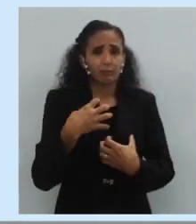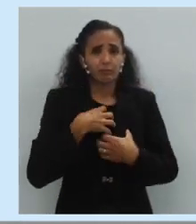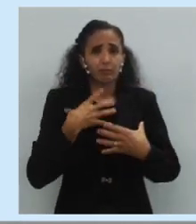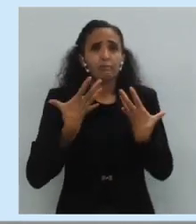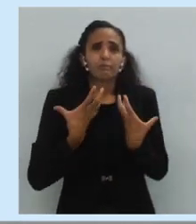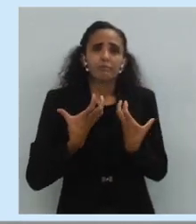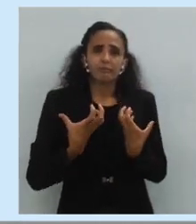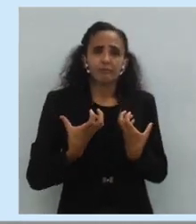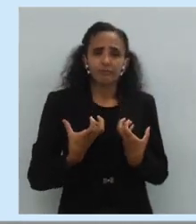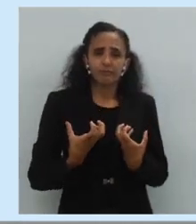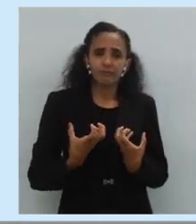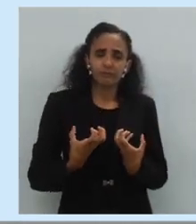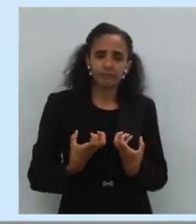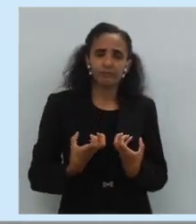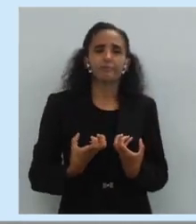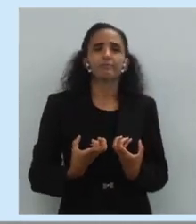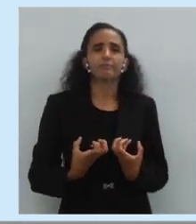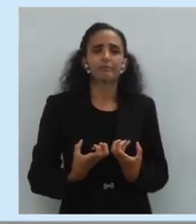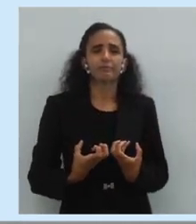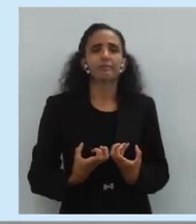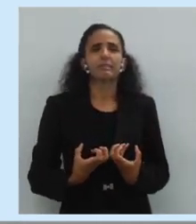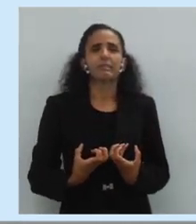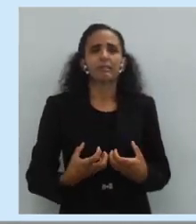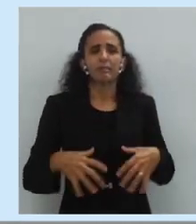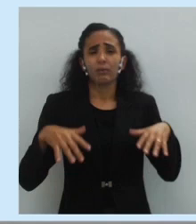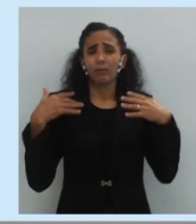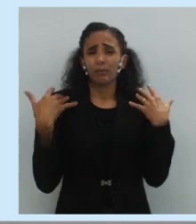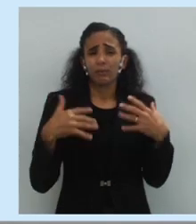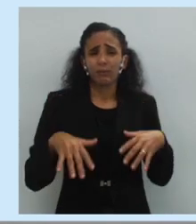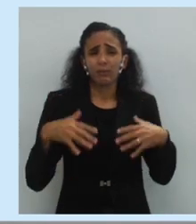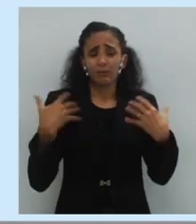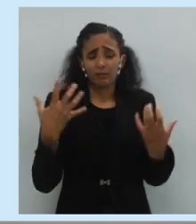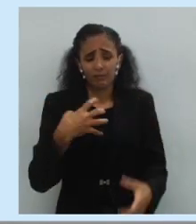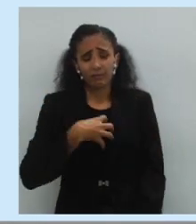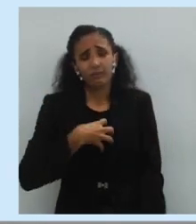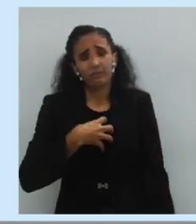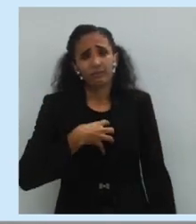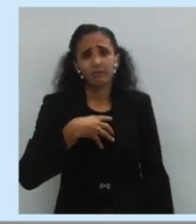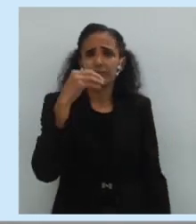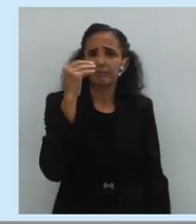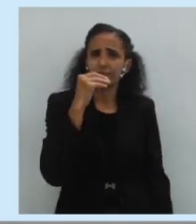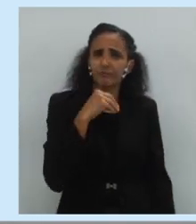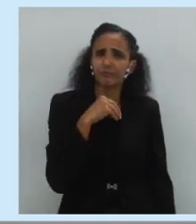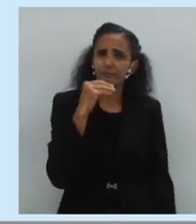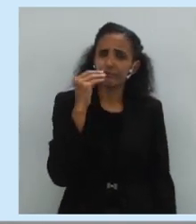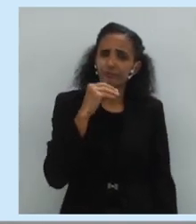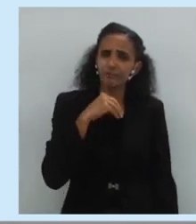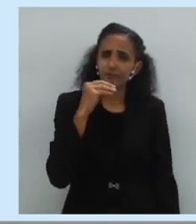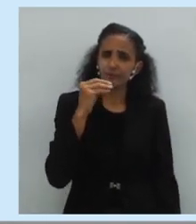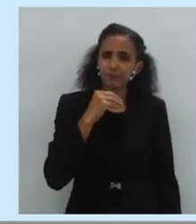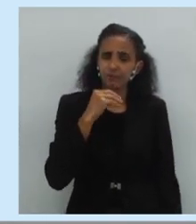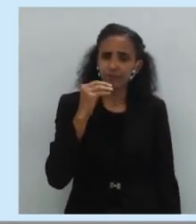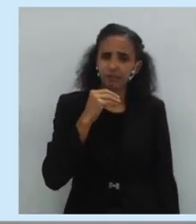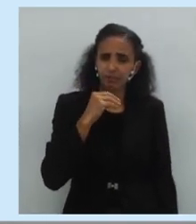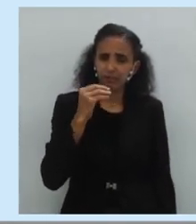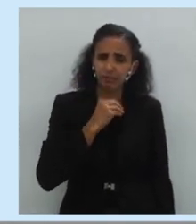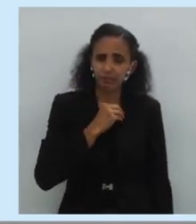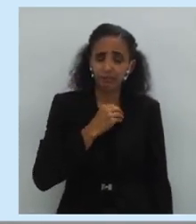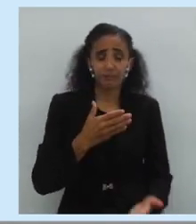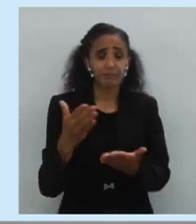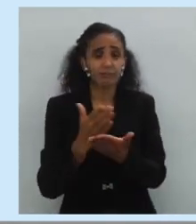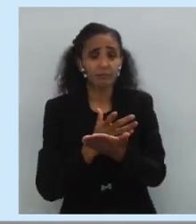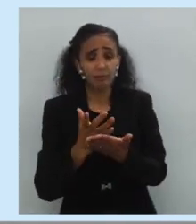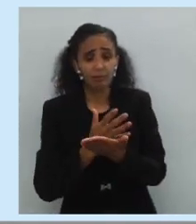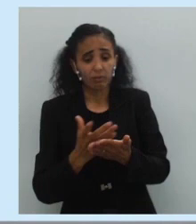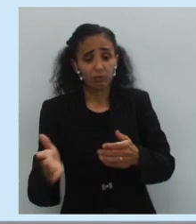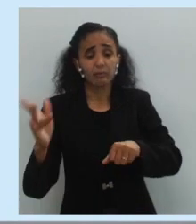febre, cansaço, a imunidade dela fica muito baixa, vai ocorrer a questão das